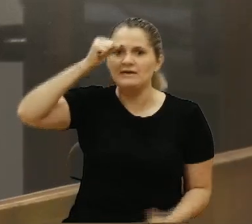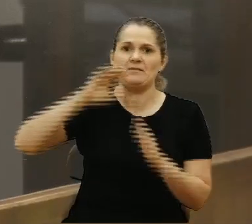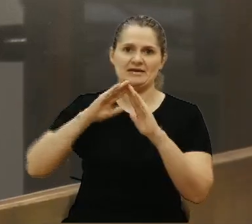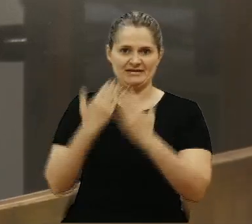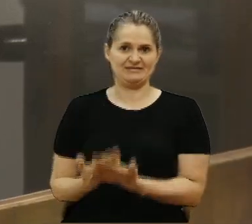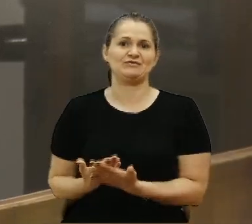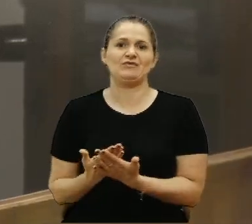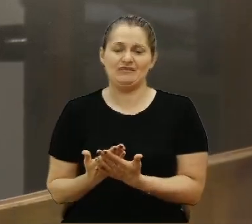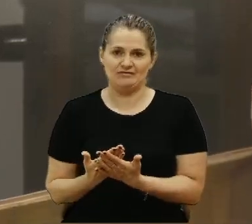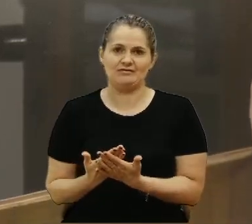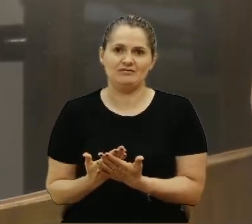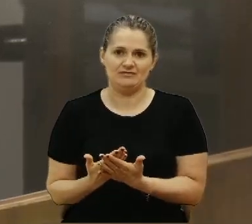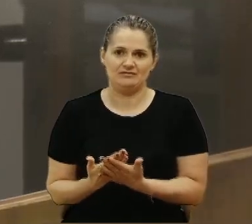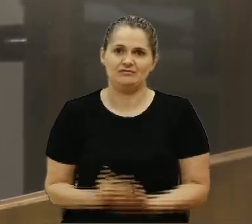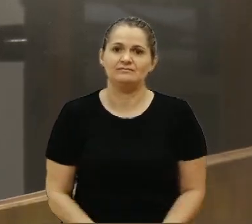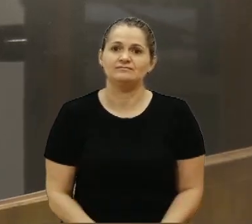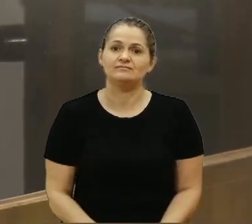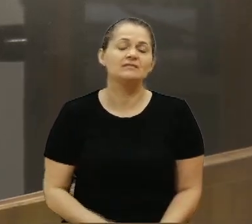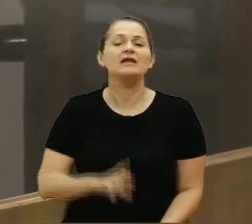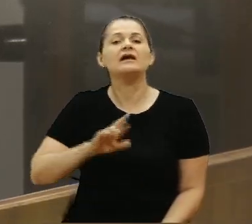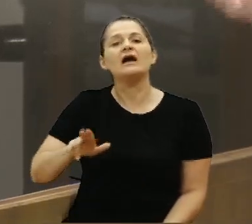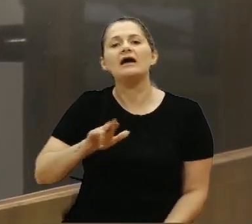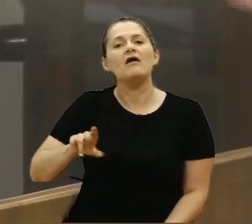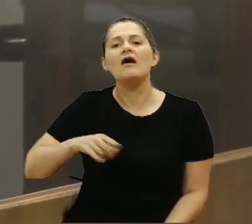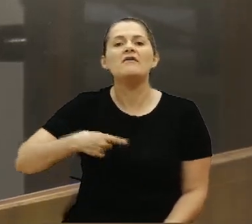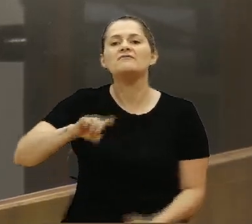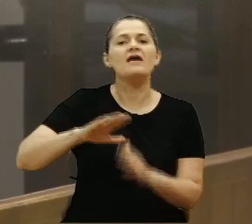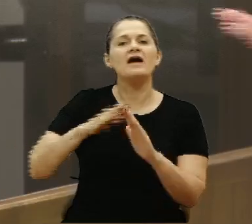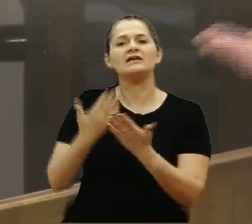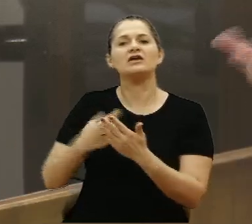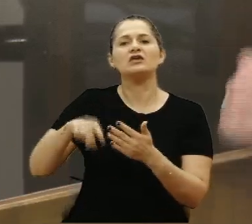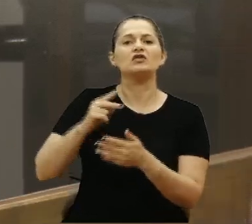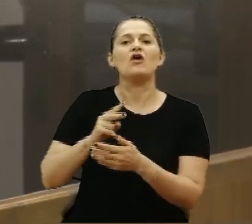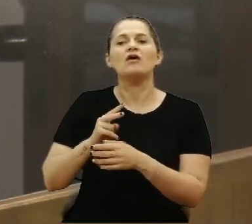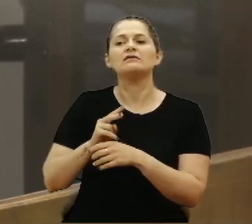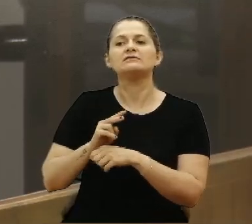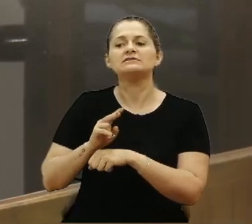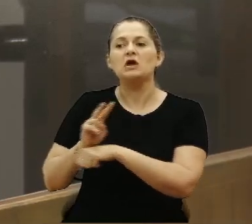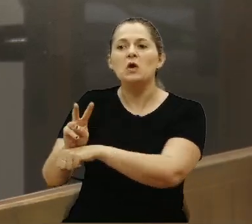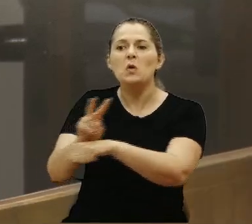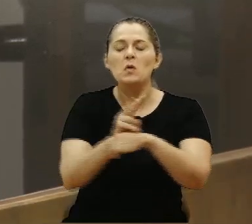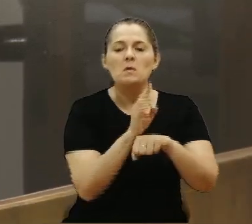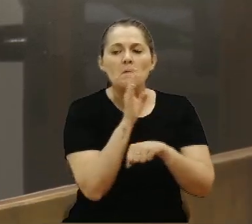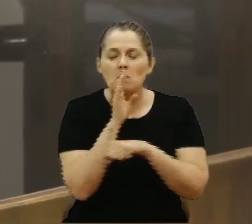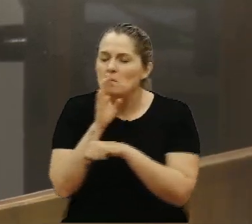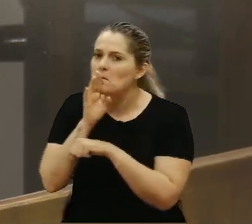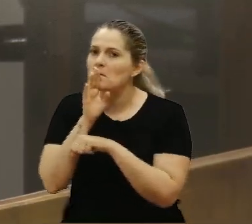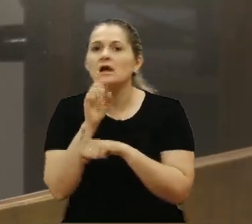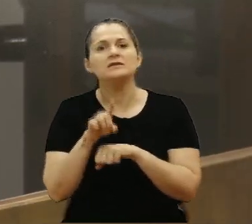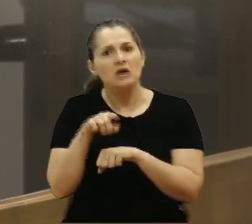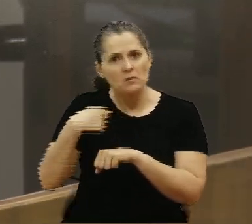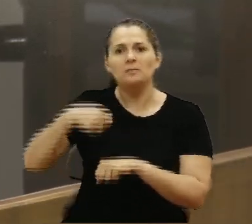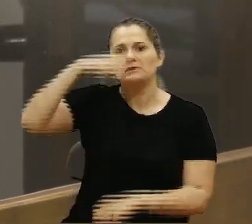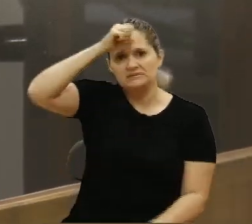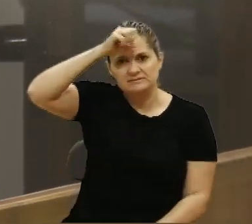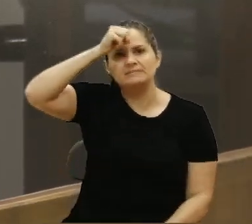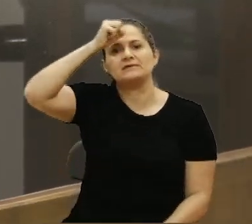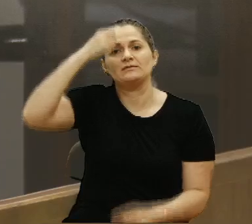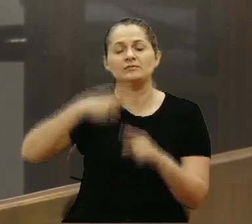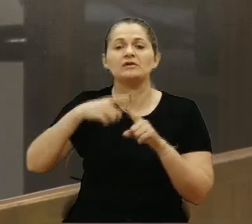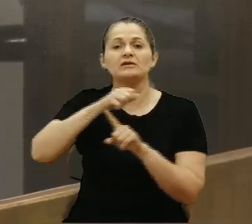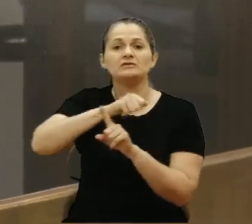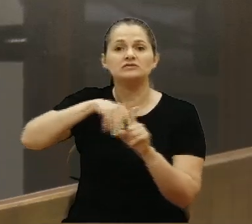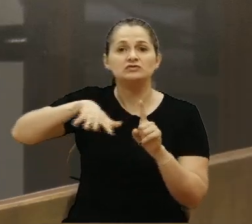escola. Eles não vão lá para a gente manter eles quietos. Eles têm que aprender, porque a